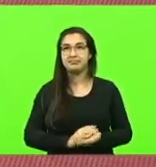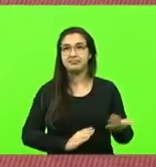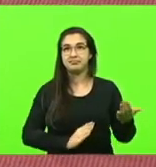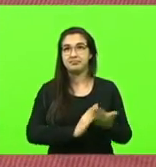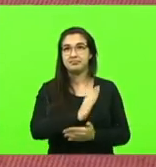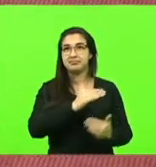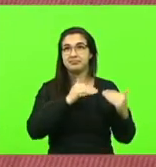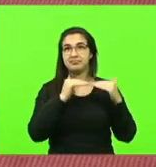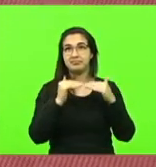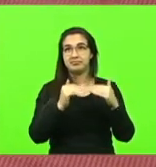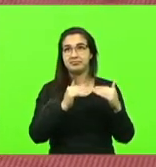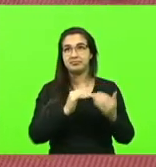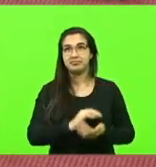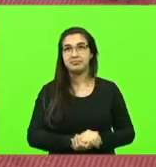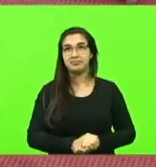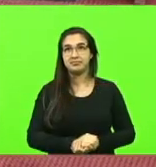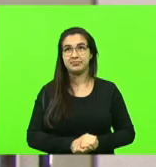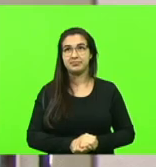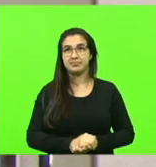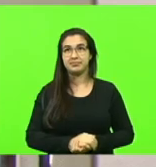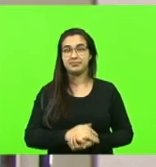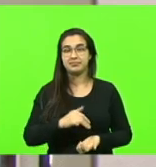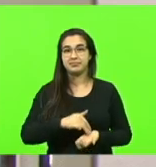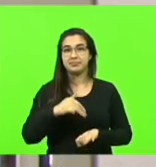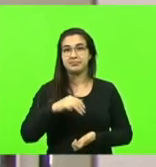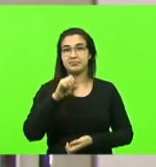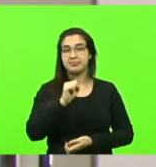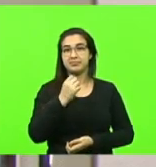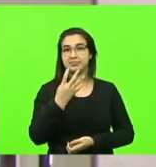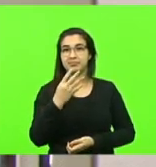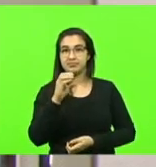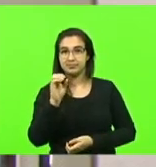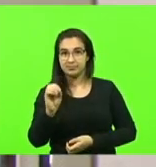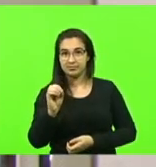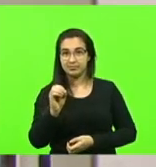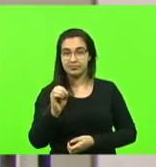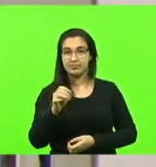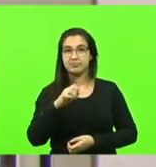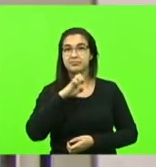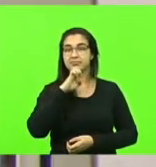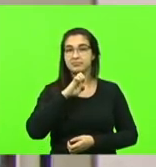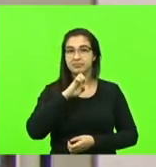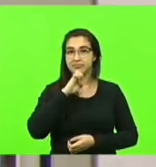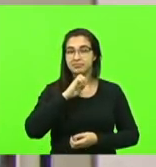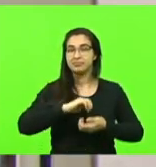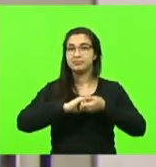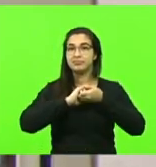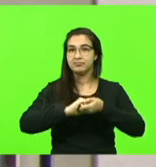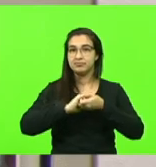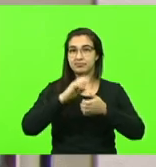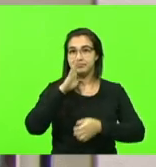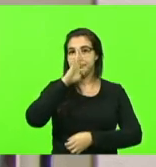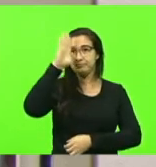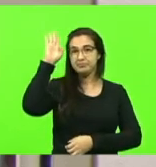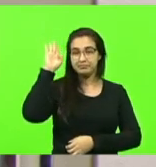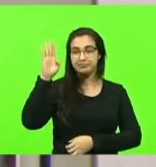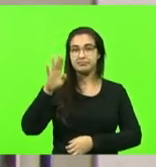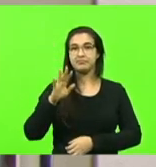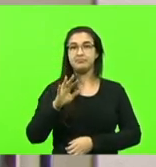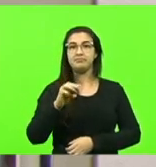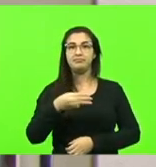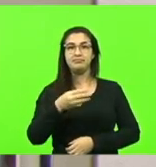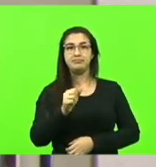Aprovado por unanimidade. Moção 840, ator deputado Felipe Estevam, cumprimentando o soldado Marcelo Alves Madeira